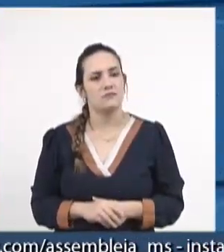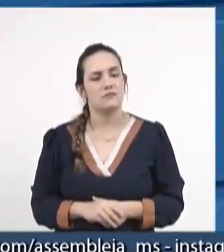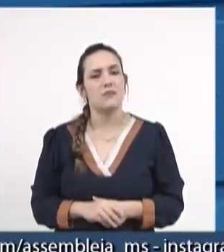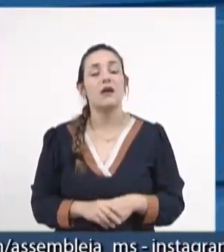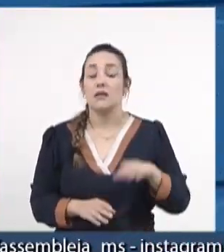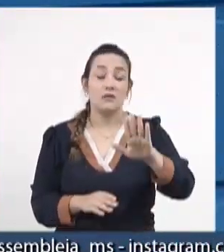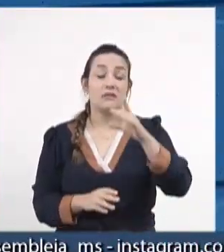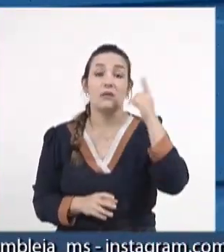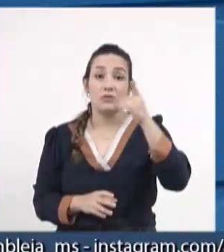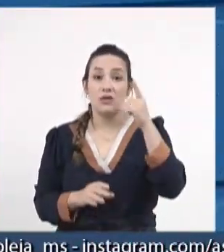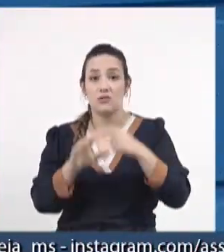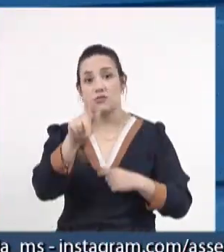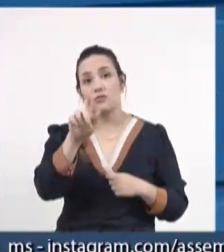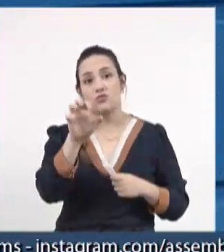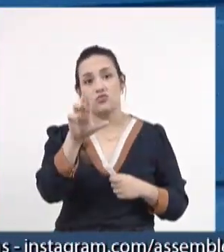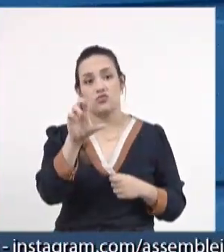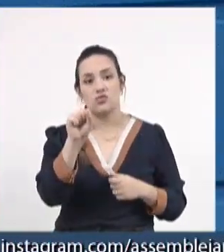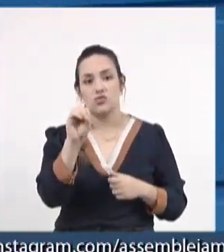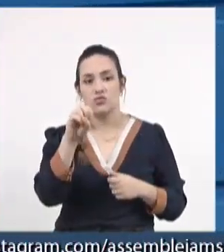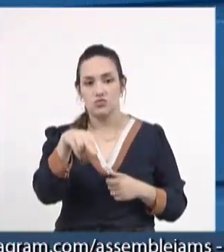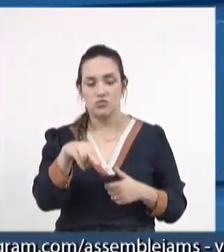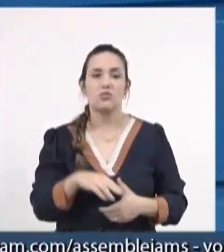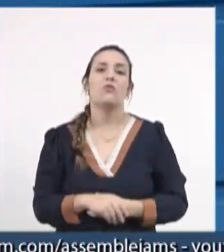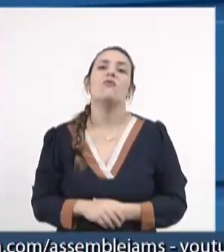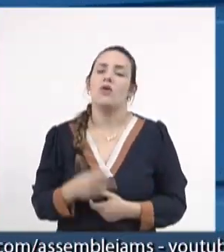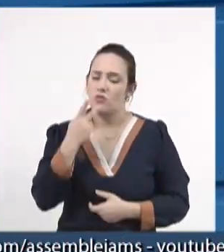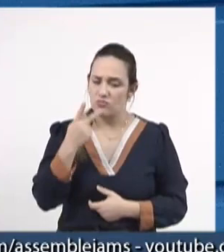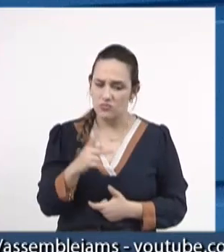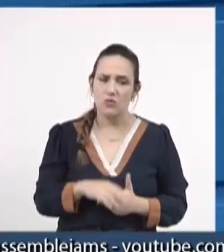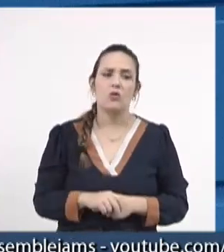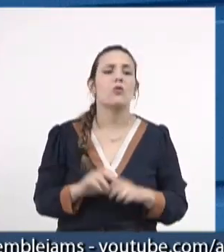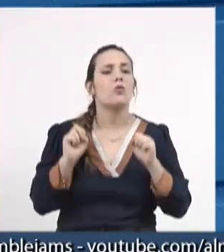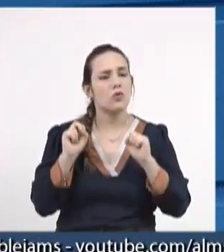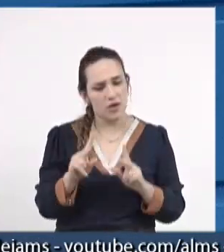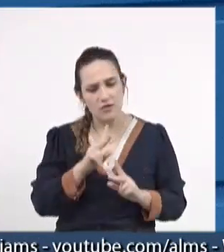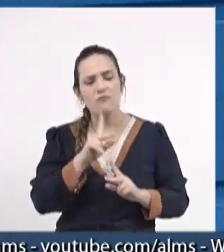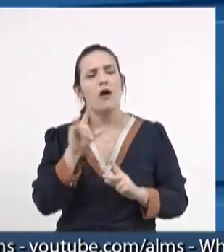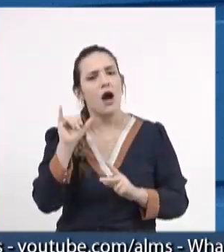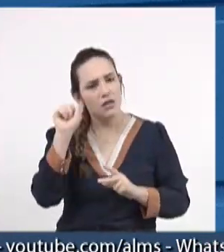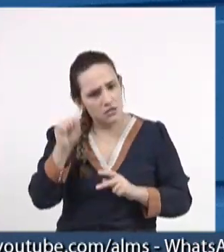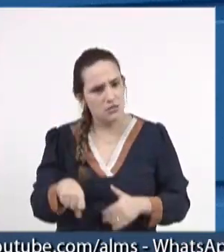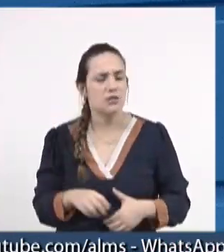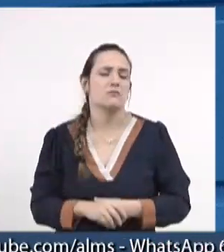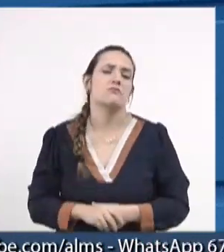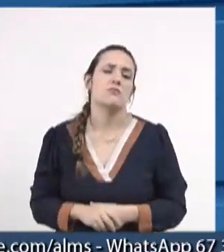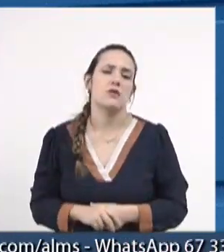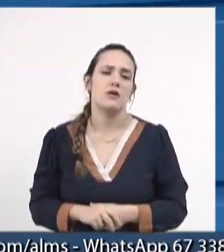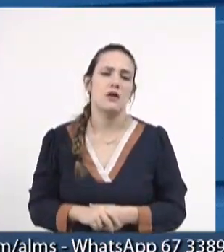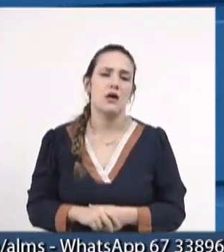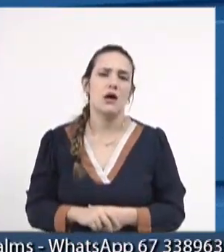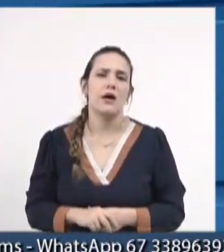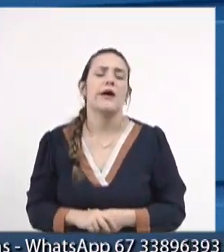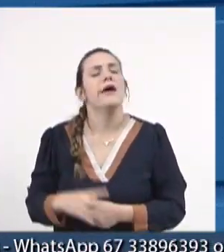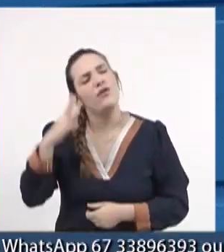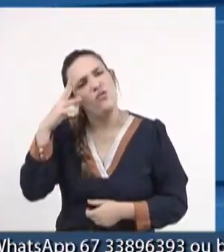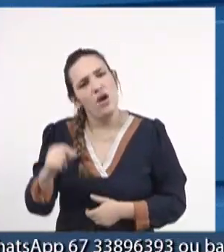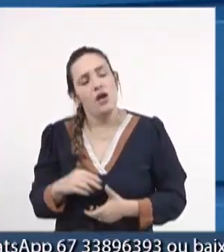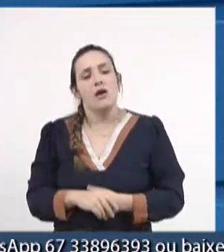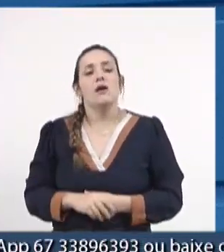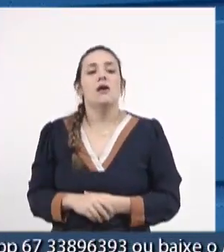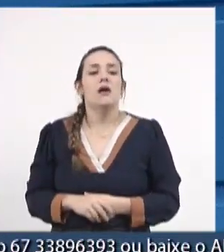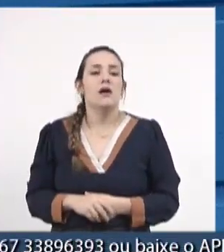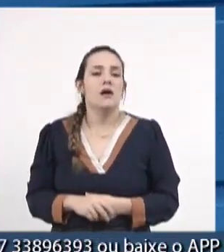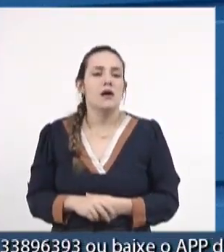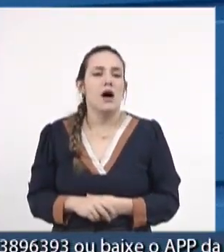Domingos, que era o presidente desta casa, disse: olha, nós vamos lá, em nome desse parlamento, nós vamos lá fazer uma fala. E aí,